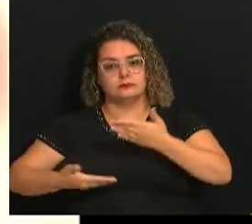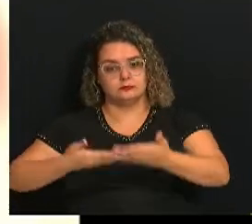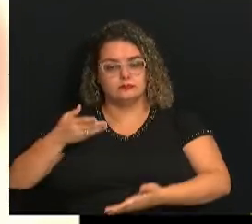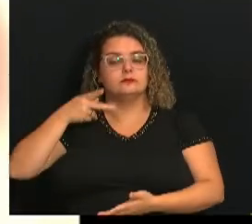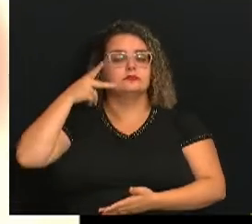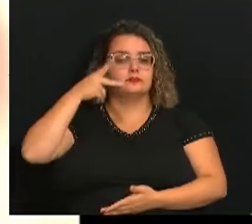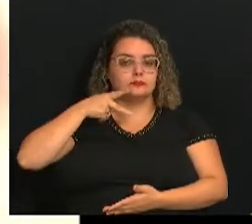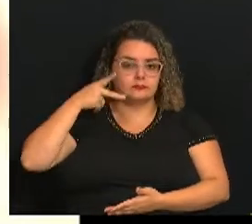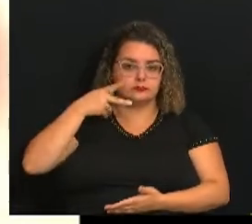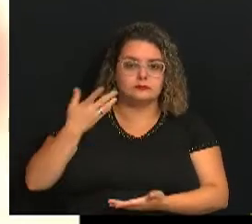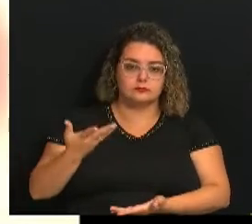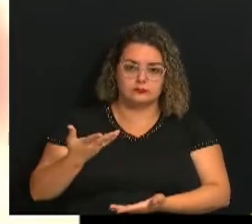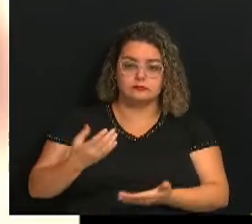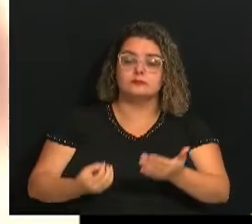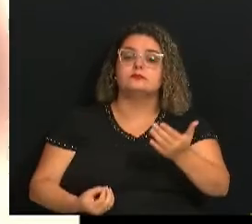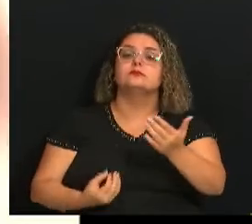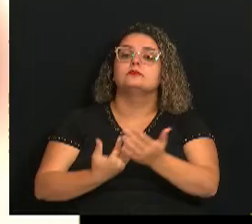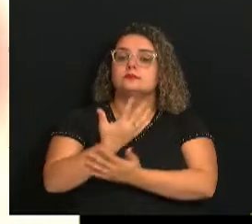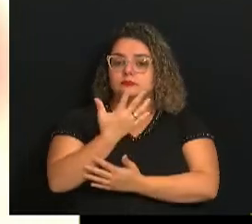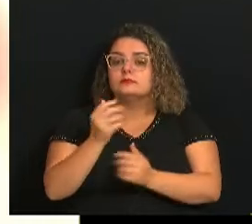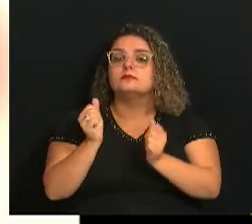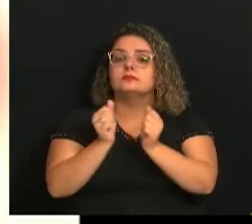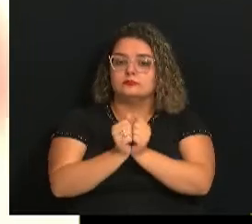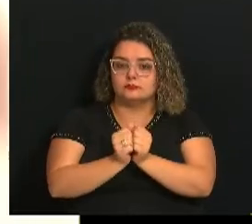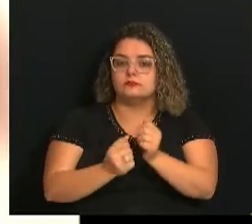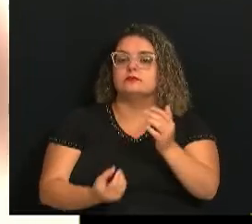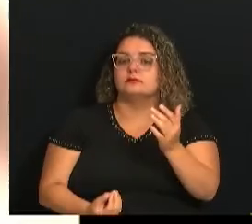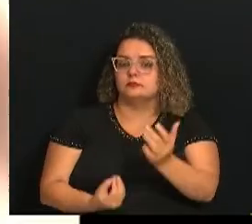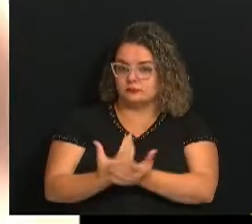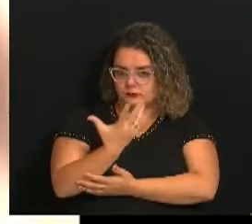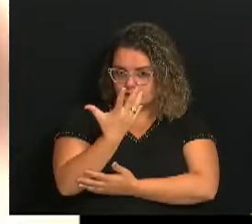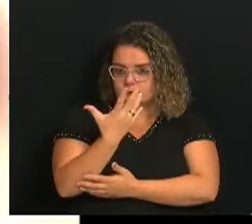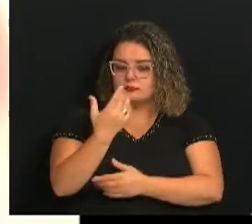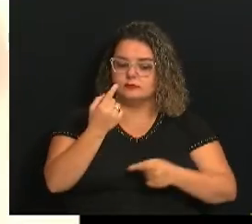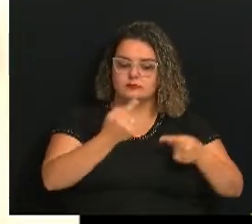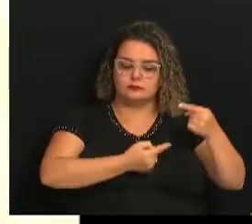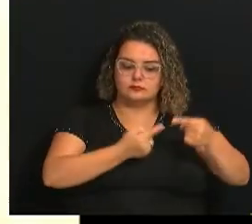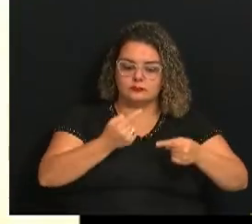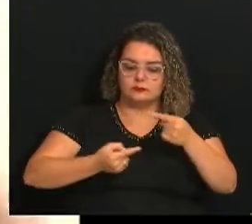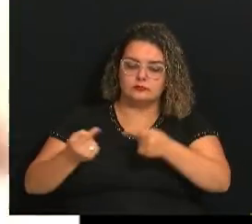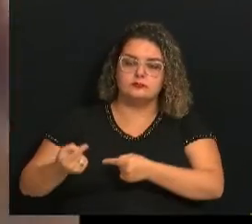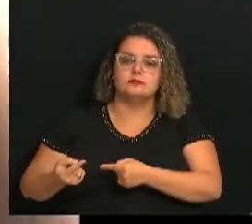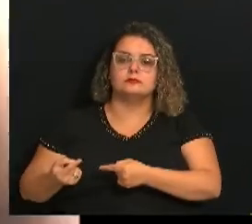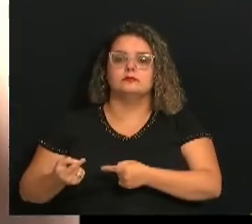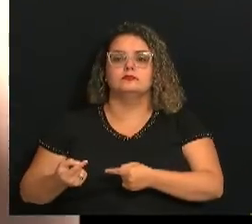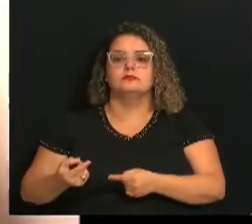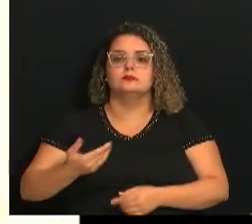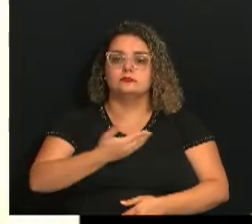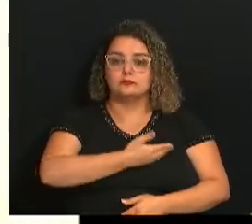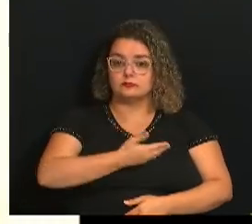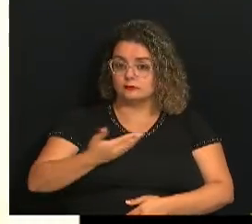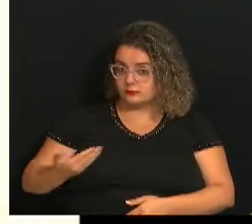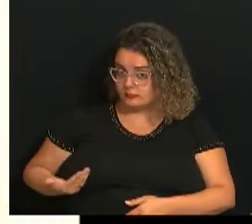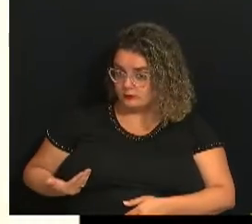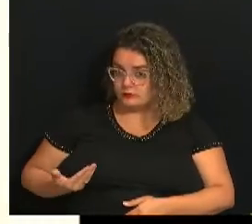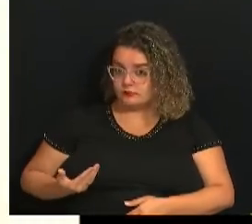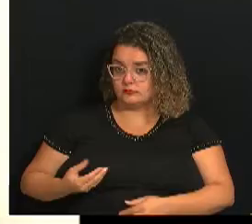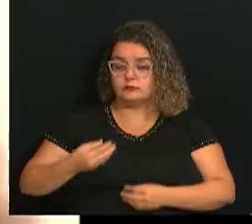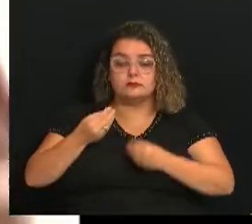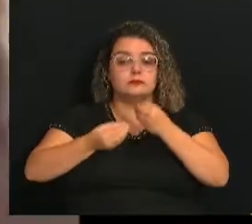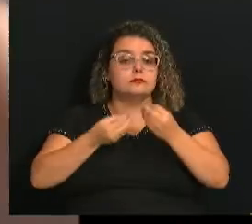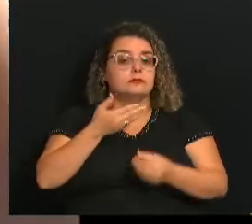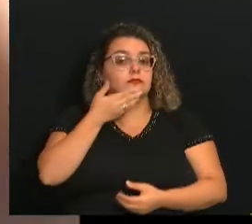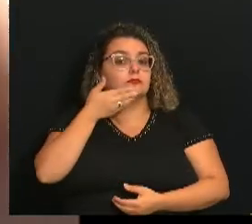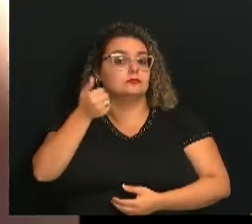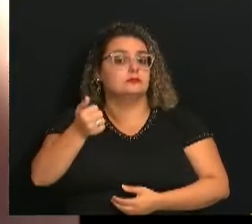que elabora, o que está junto na elaboração, no debate público de como atualizar essas políticas